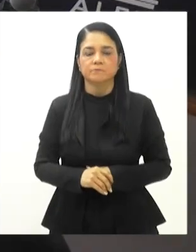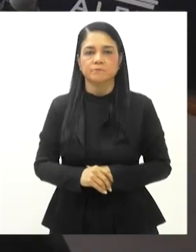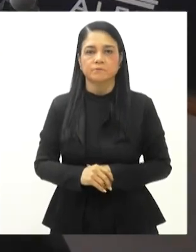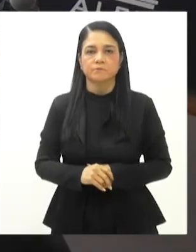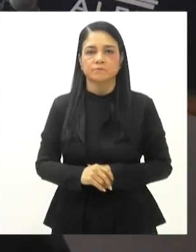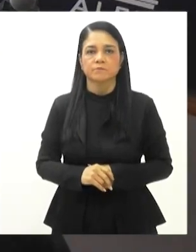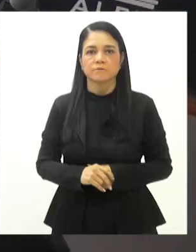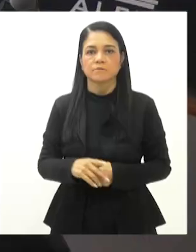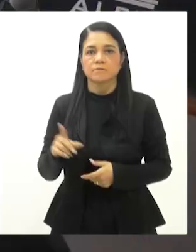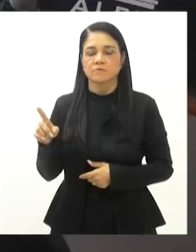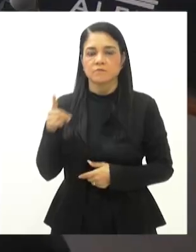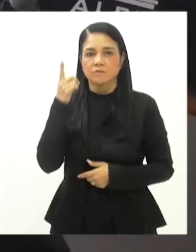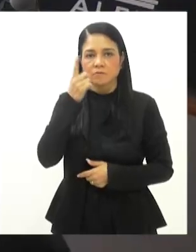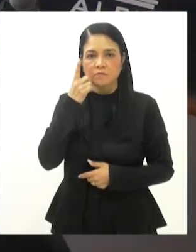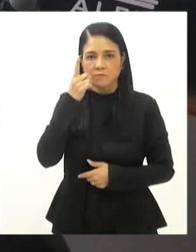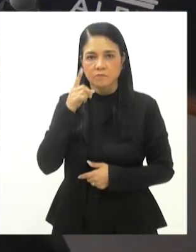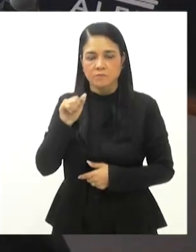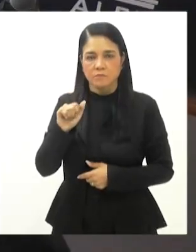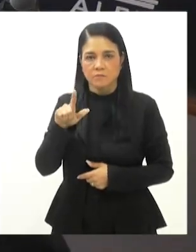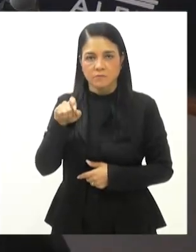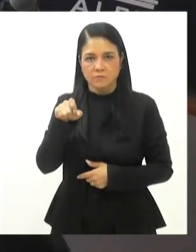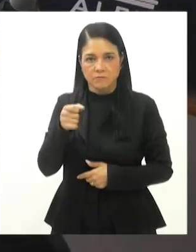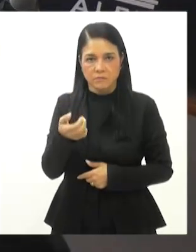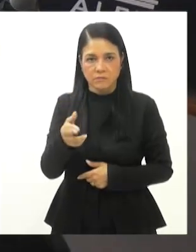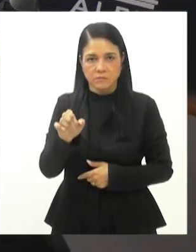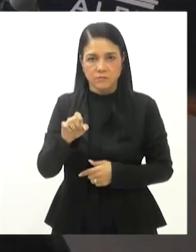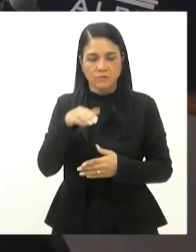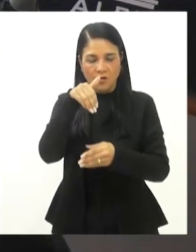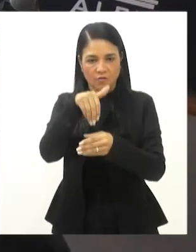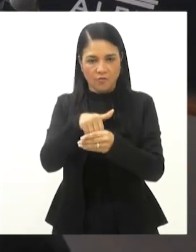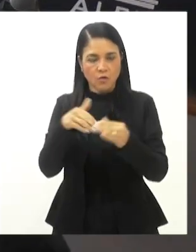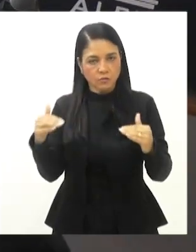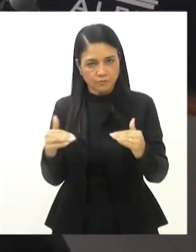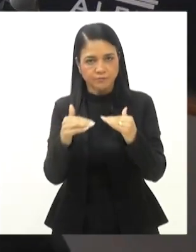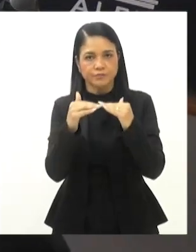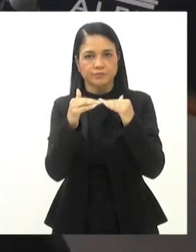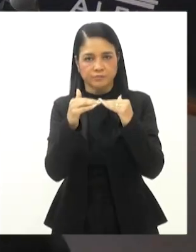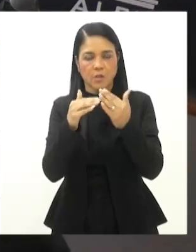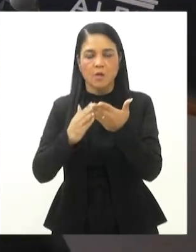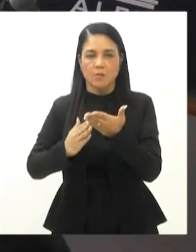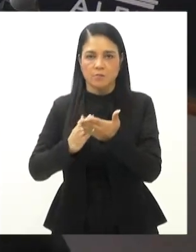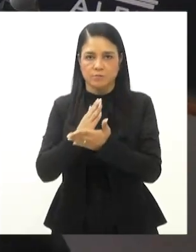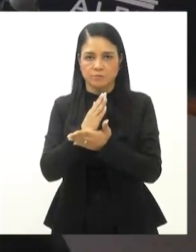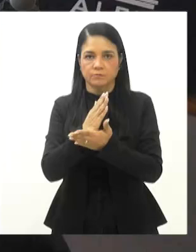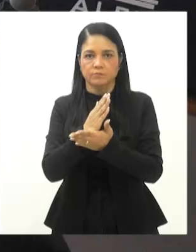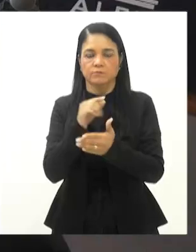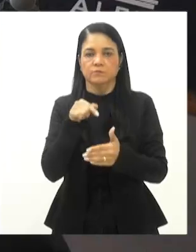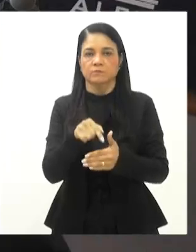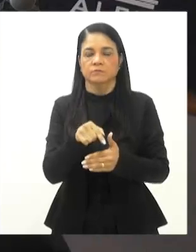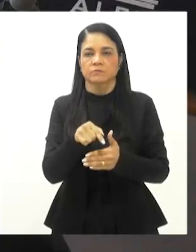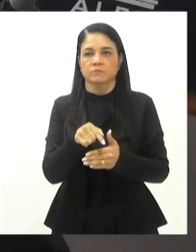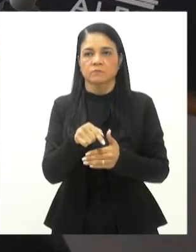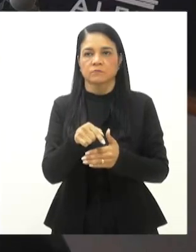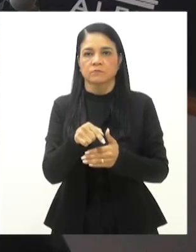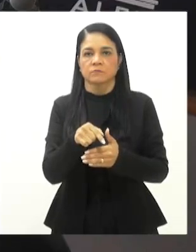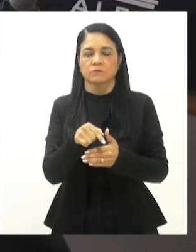Ok, então o deputado Knoploch já antecipou aqui o voto favorável à aprovação desse